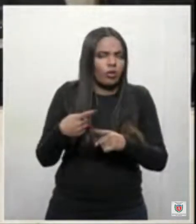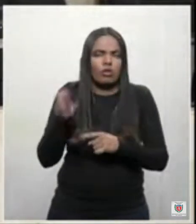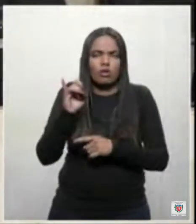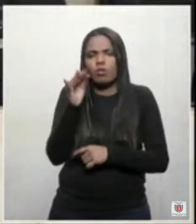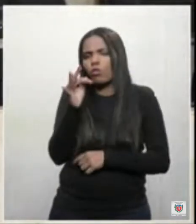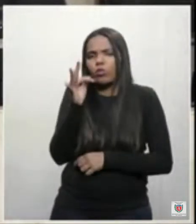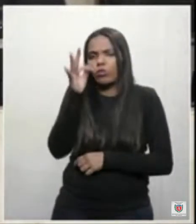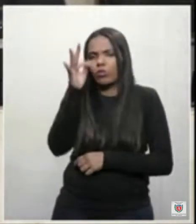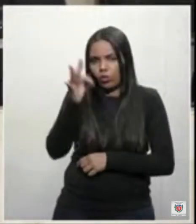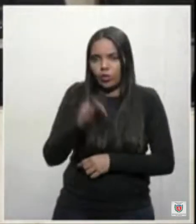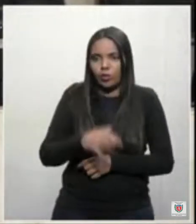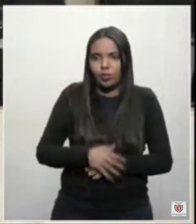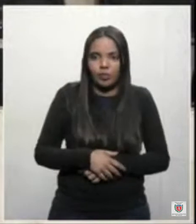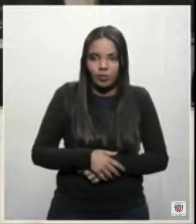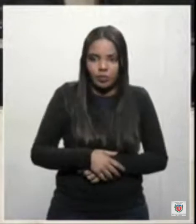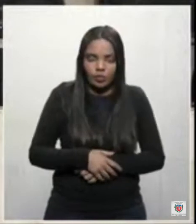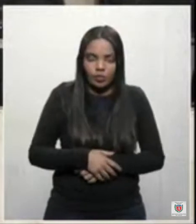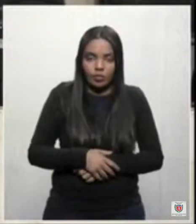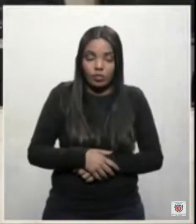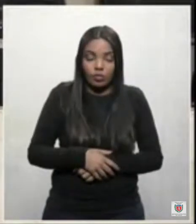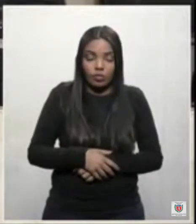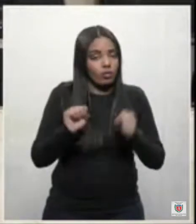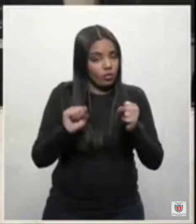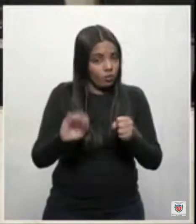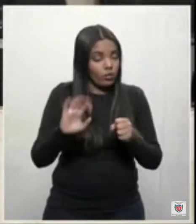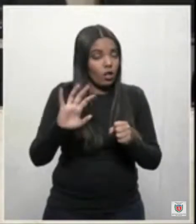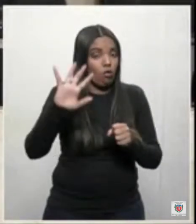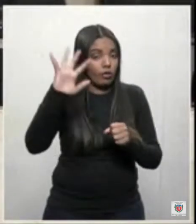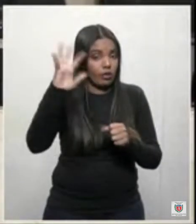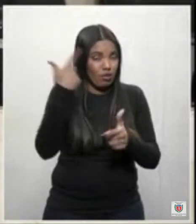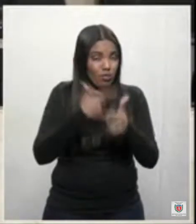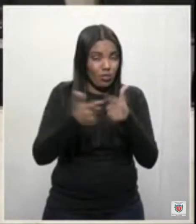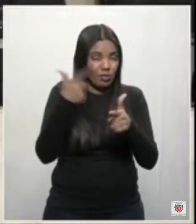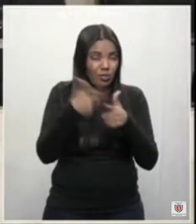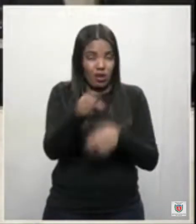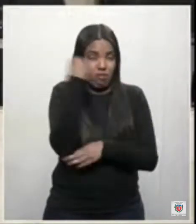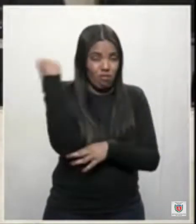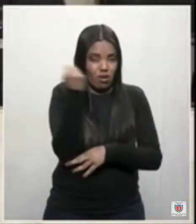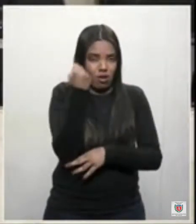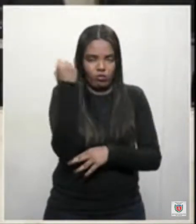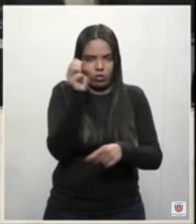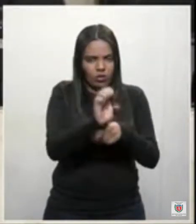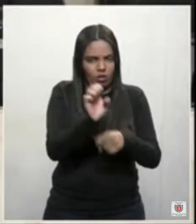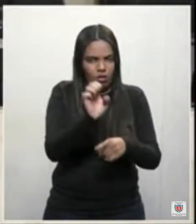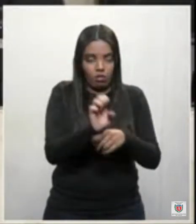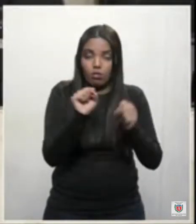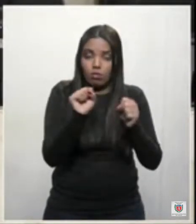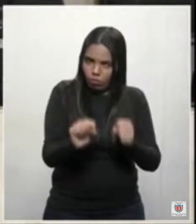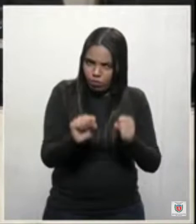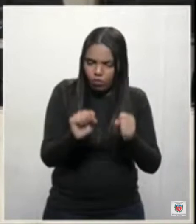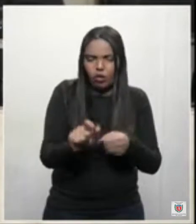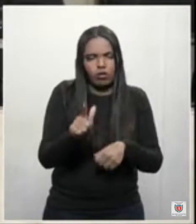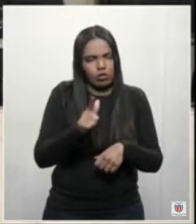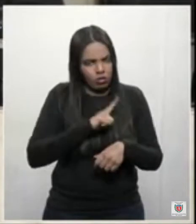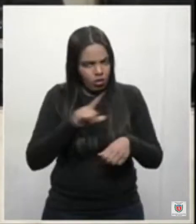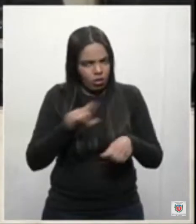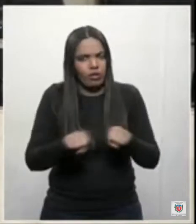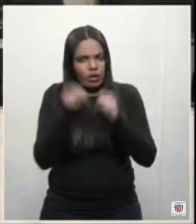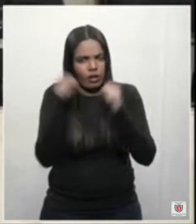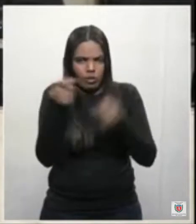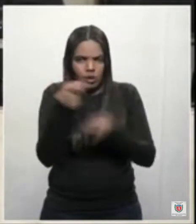futuro, o Estado pode vir a colapsar. Ao colapsar, ele entra em uma possibilidade de default e com isso ele leva